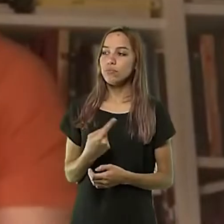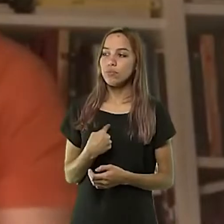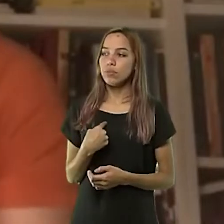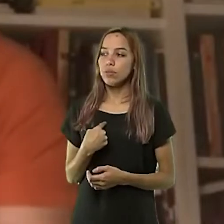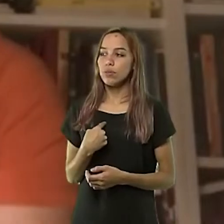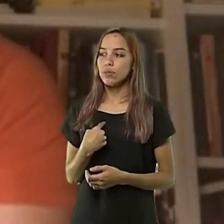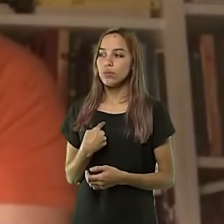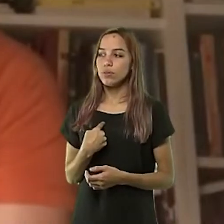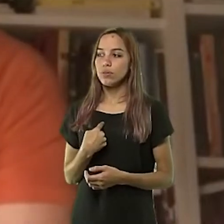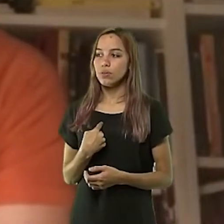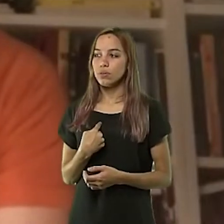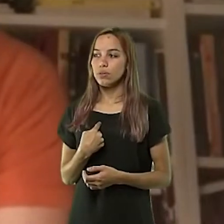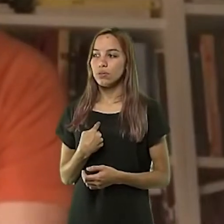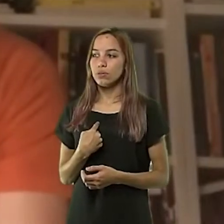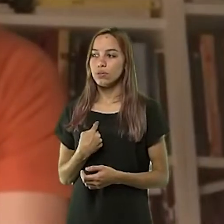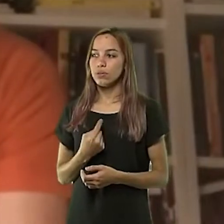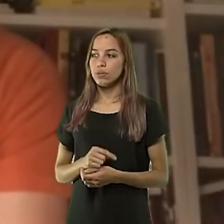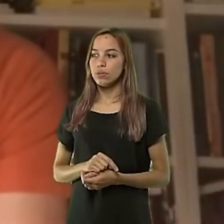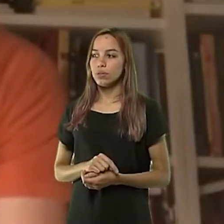estamos